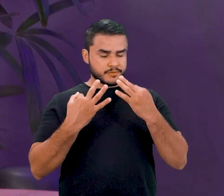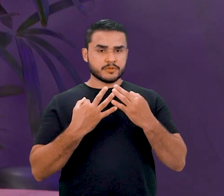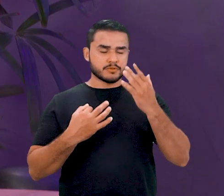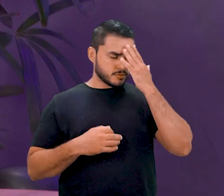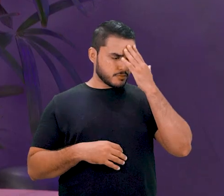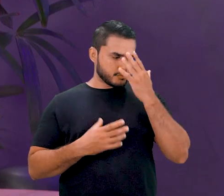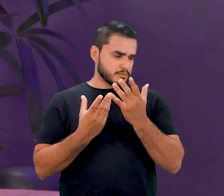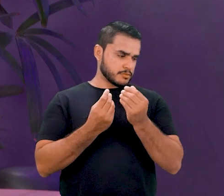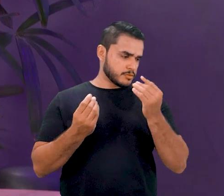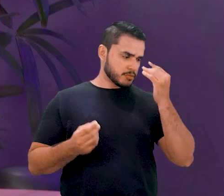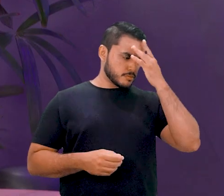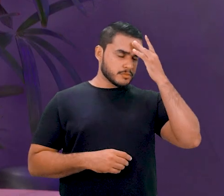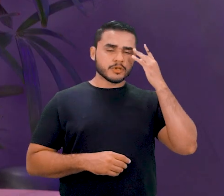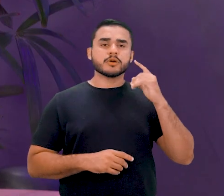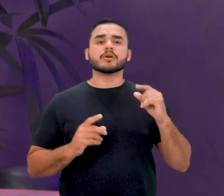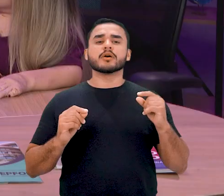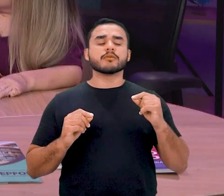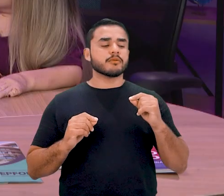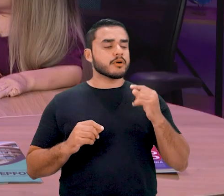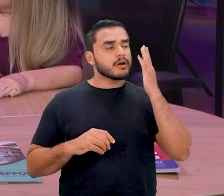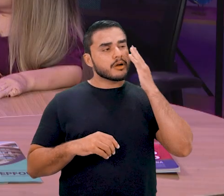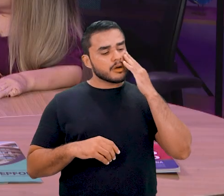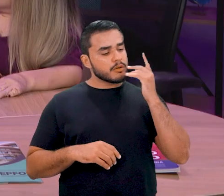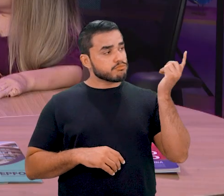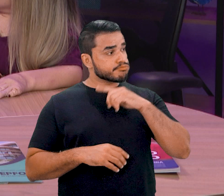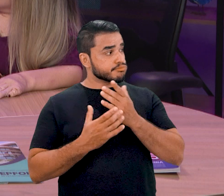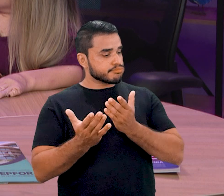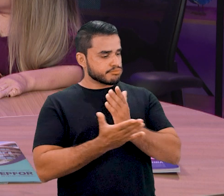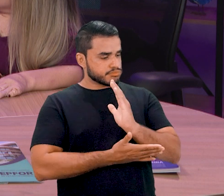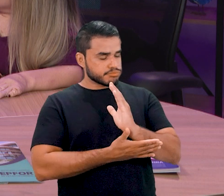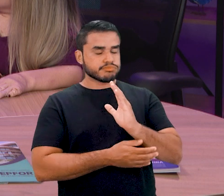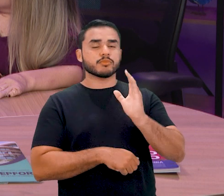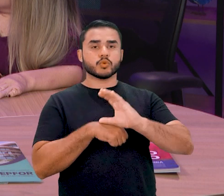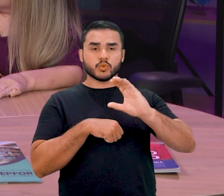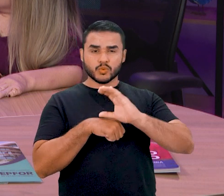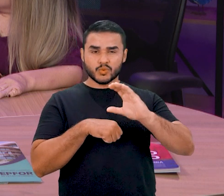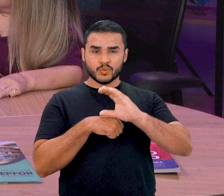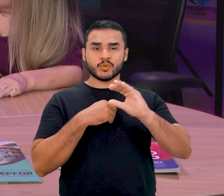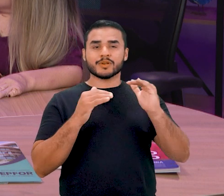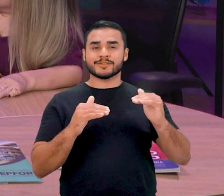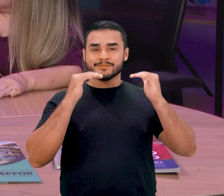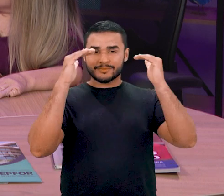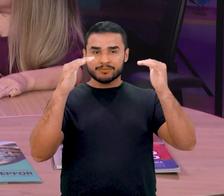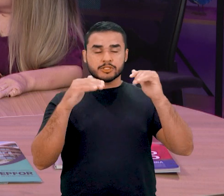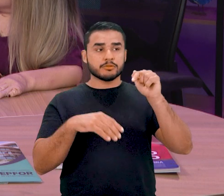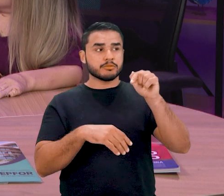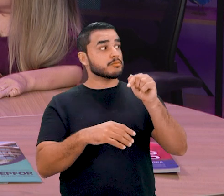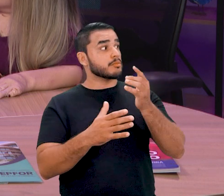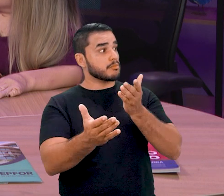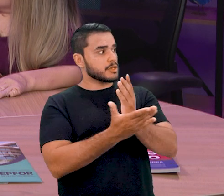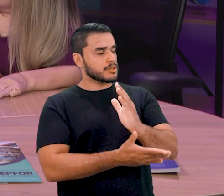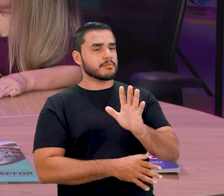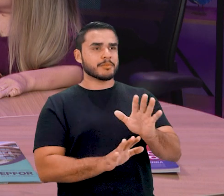muitas pessoas com deficiência que conseguem entrar no nível superior, mas são inseridas, mas a